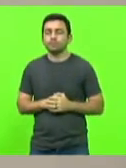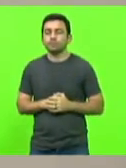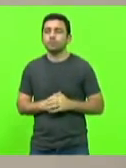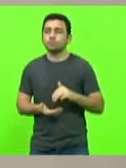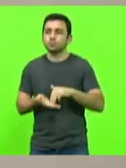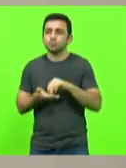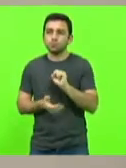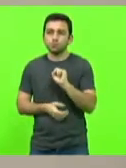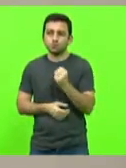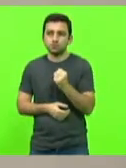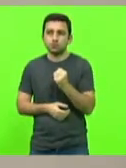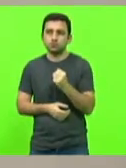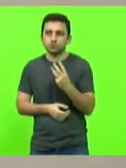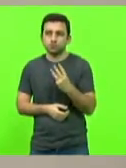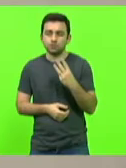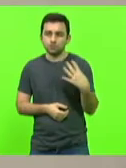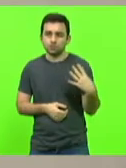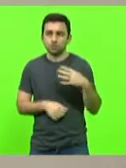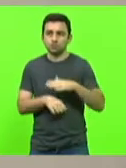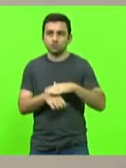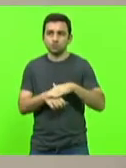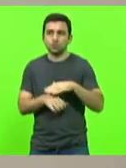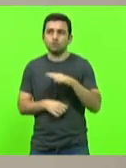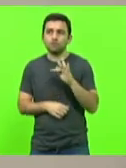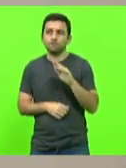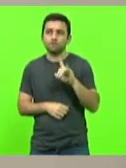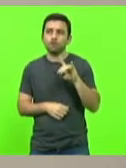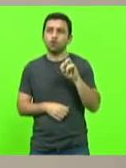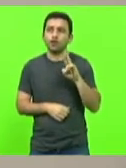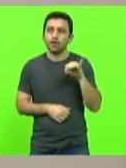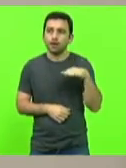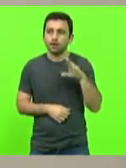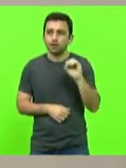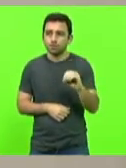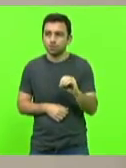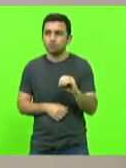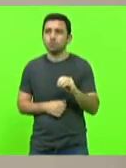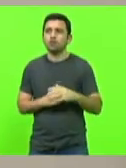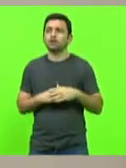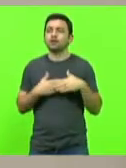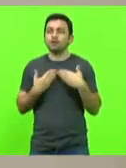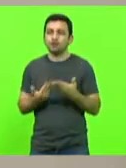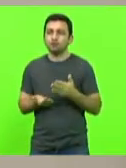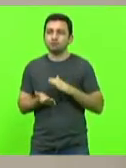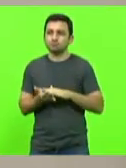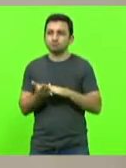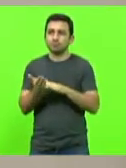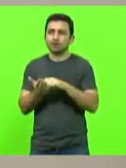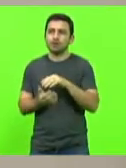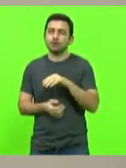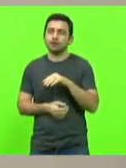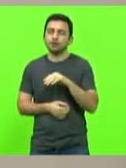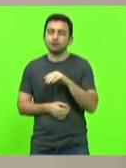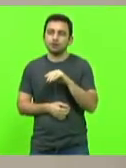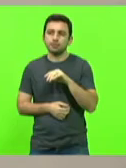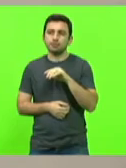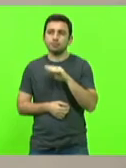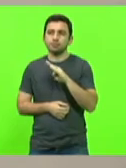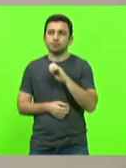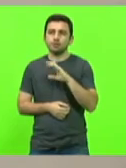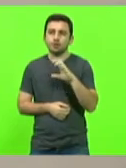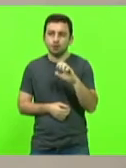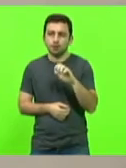Moção 834, autor deputado Floriano, cumprimentando o presidente da BC Porte S.A. pela idealização do projeto denominado